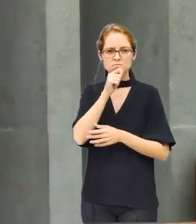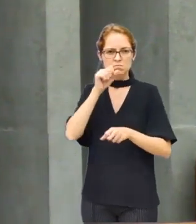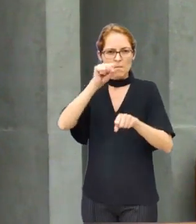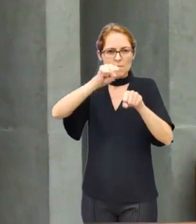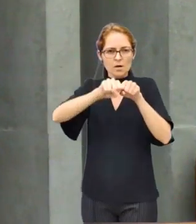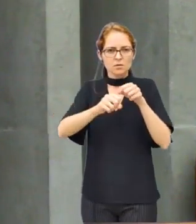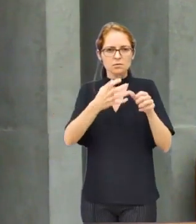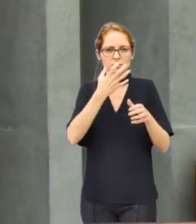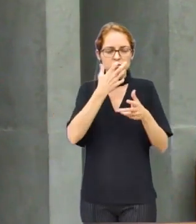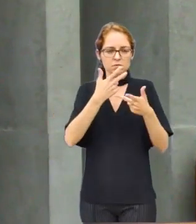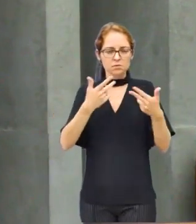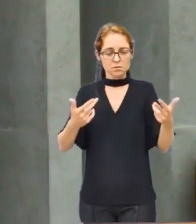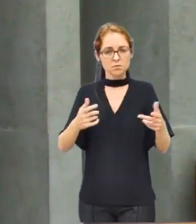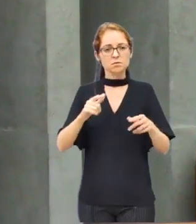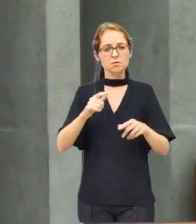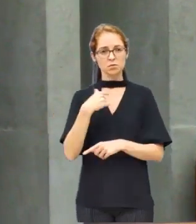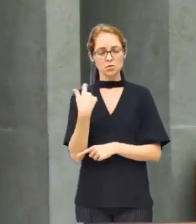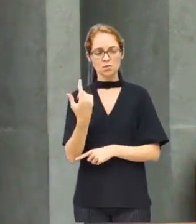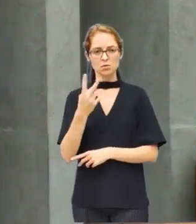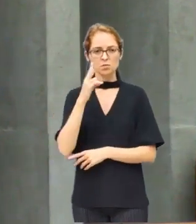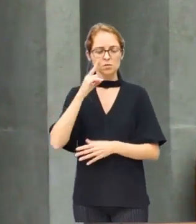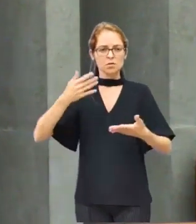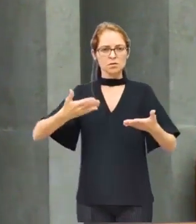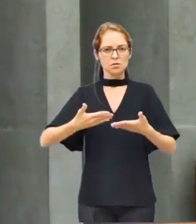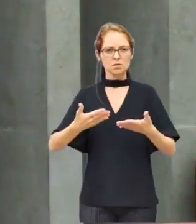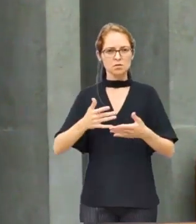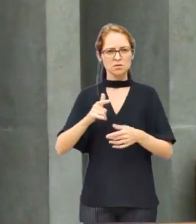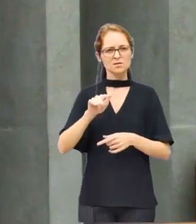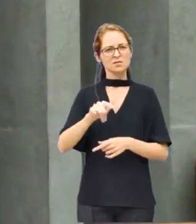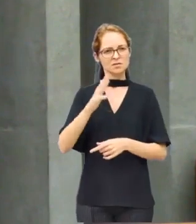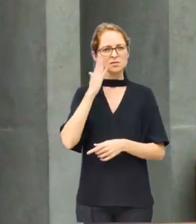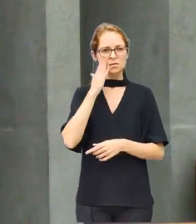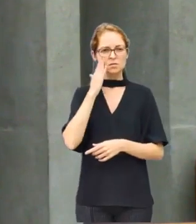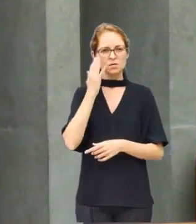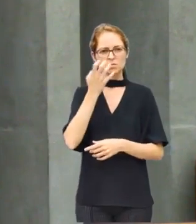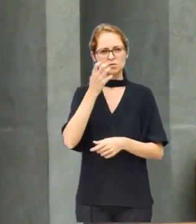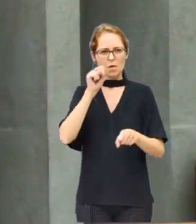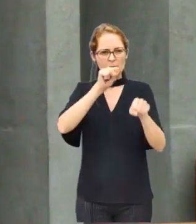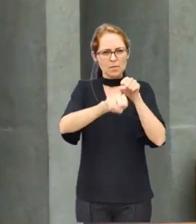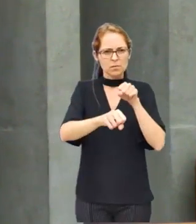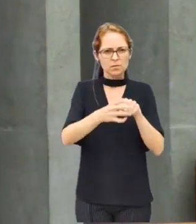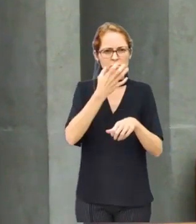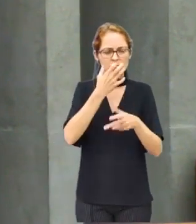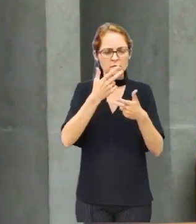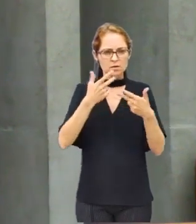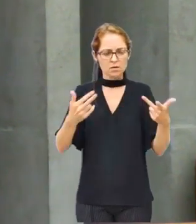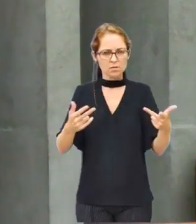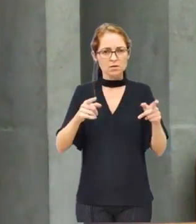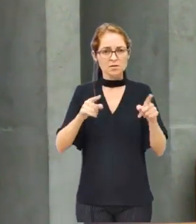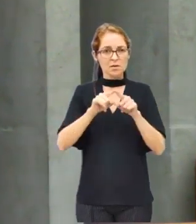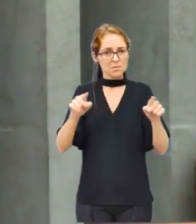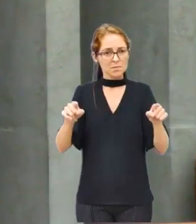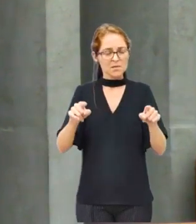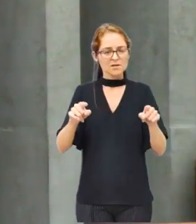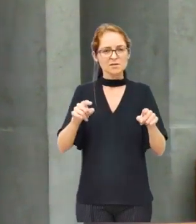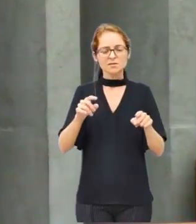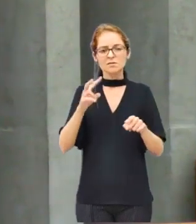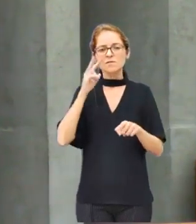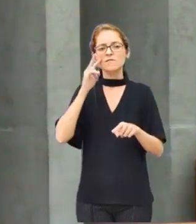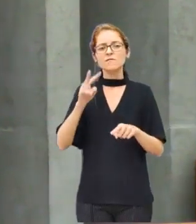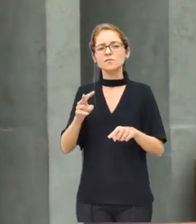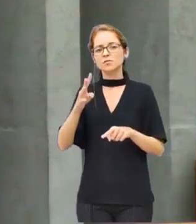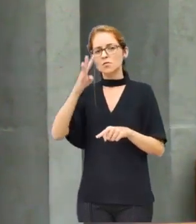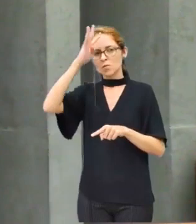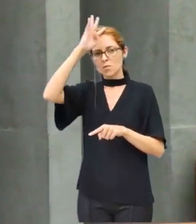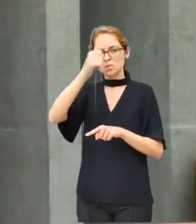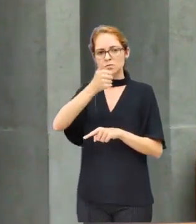que Deus não se agrada mais de holocaustos, morte de animais. Porém, nós podemos ir para Romanos 12, que